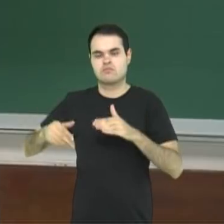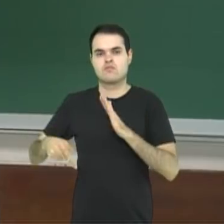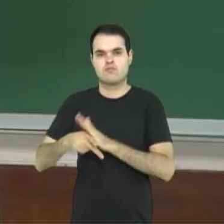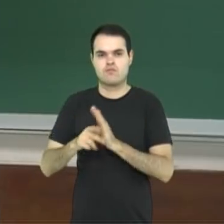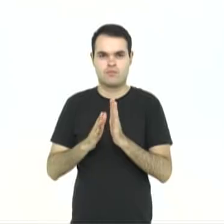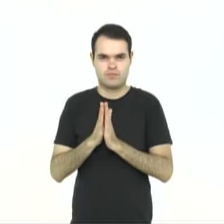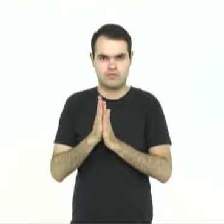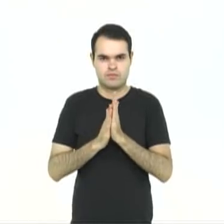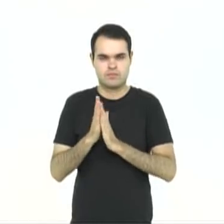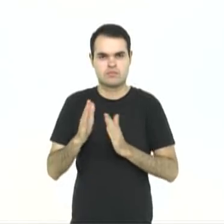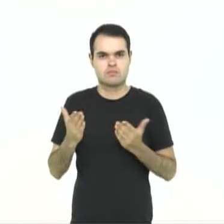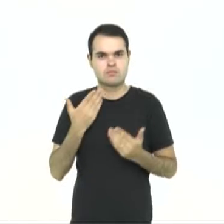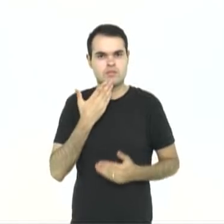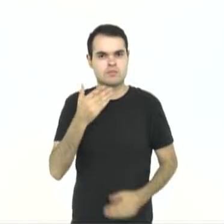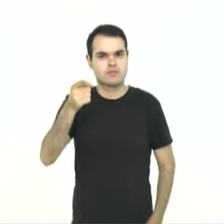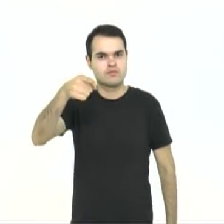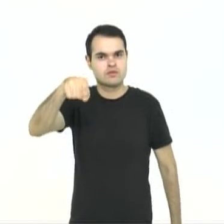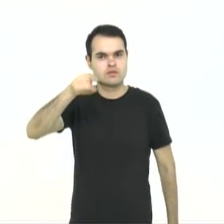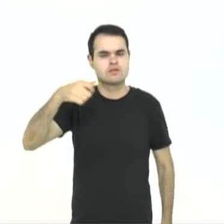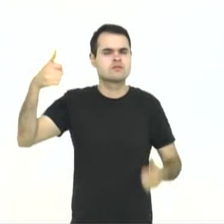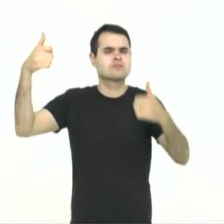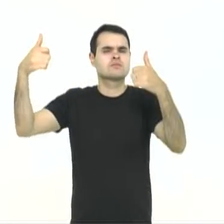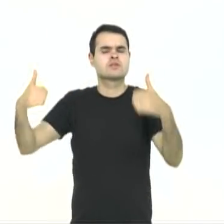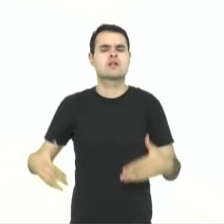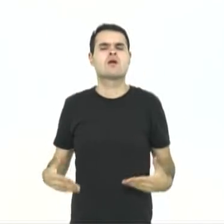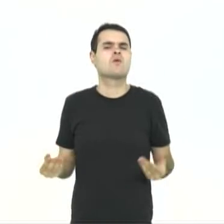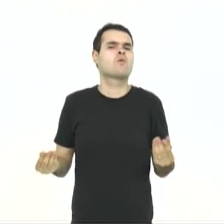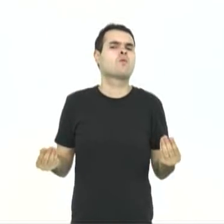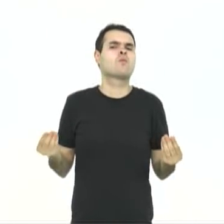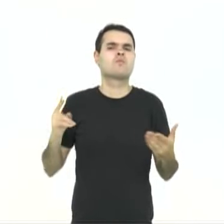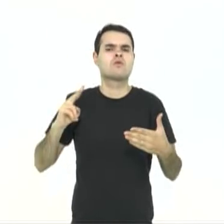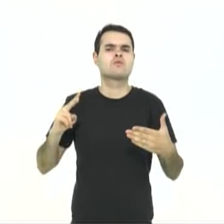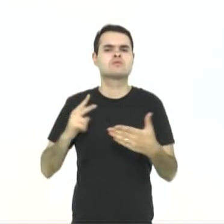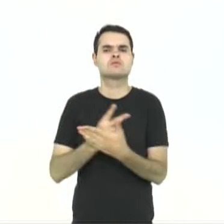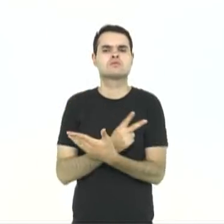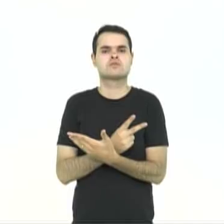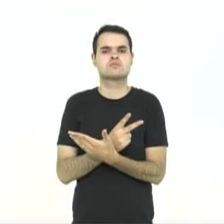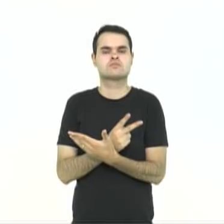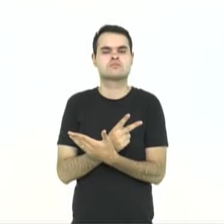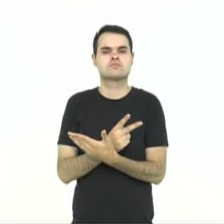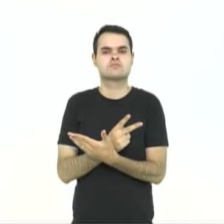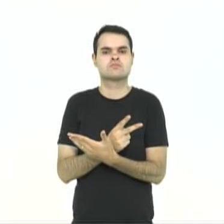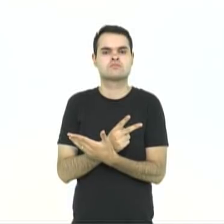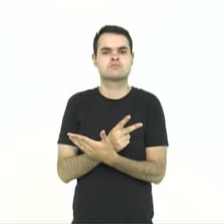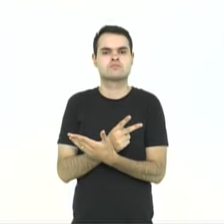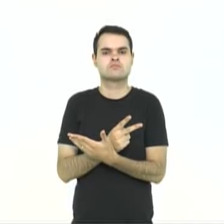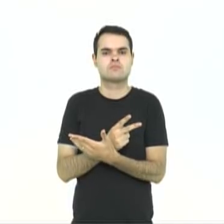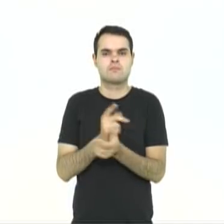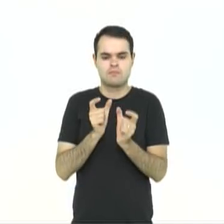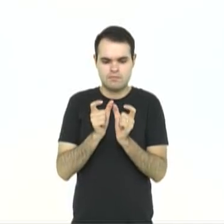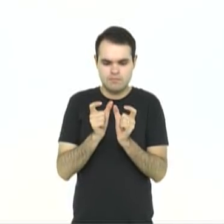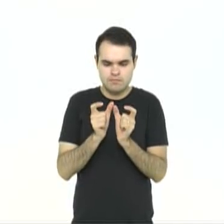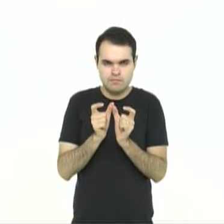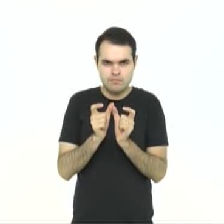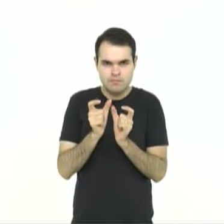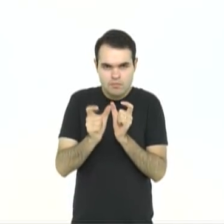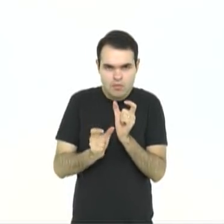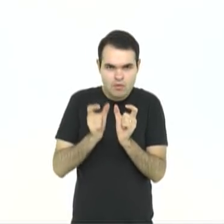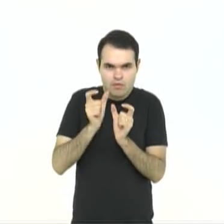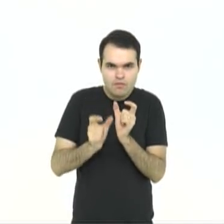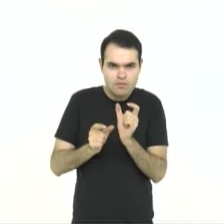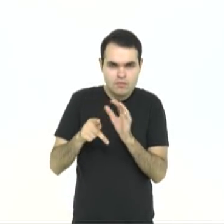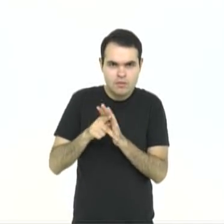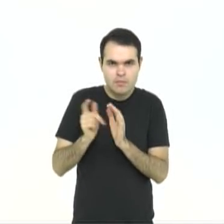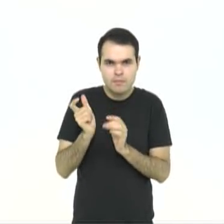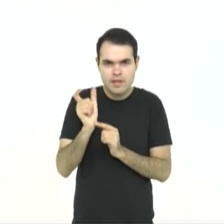aquecendo, Eu vou pedir para vocês explicar como ocorreu a construção morfológica da palavra